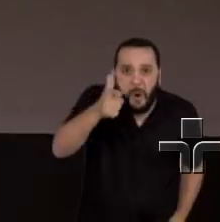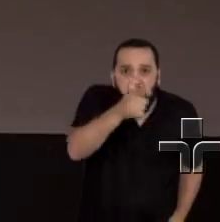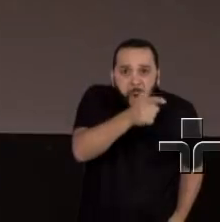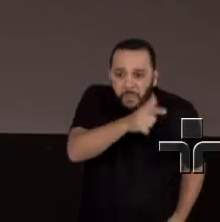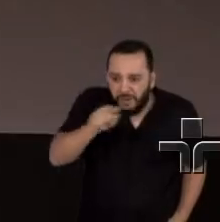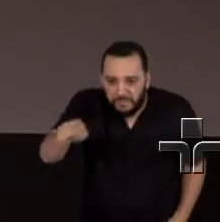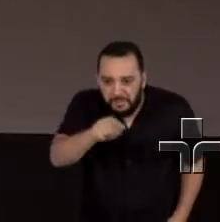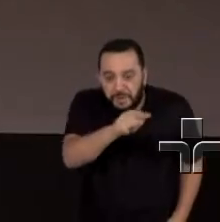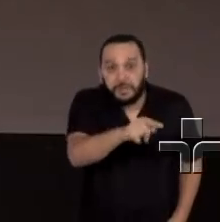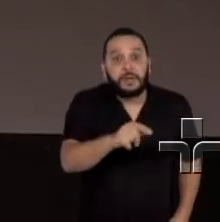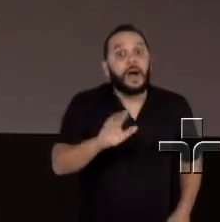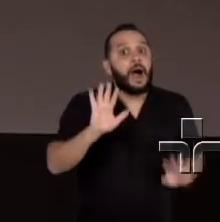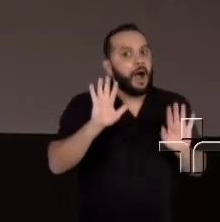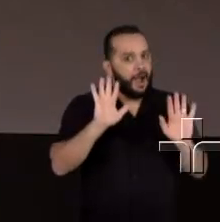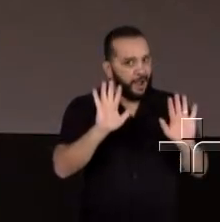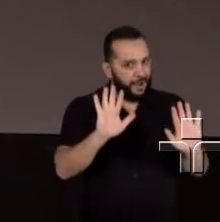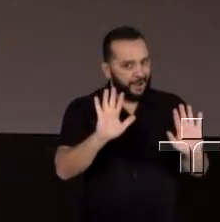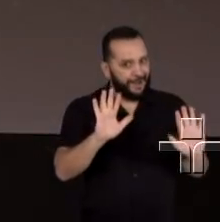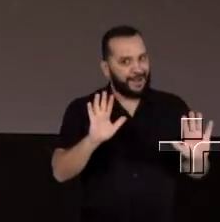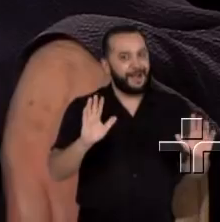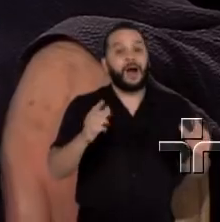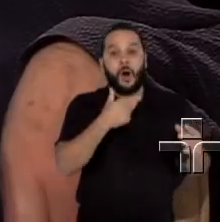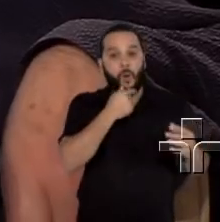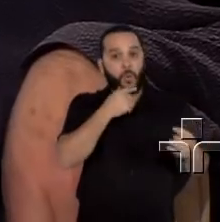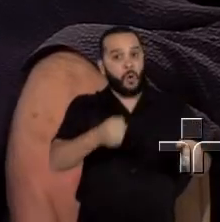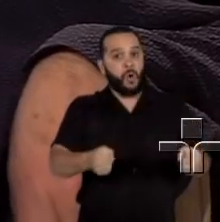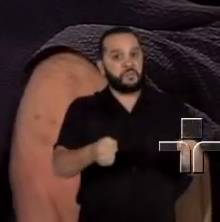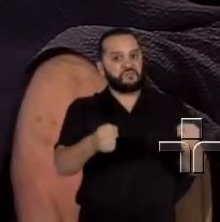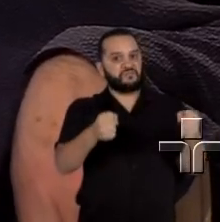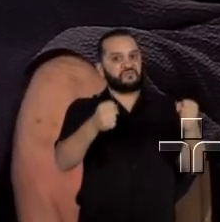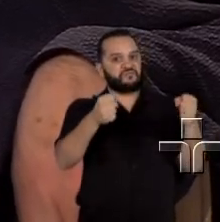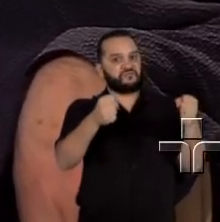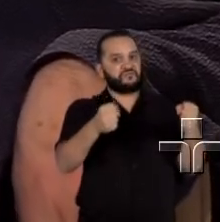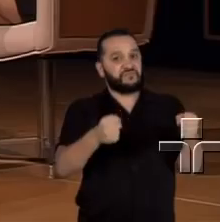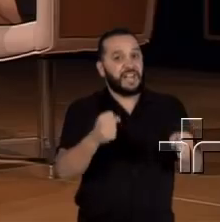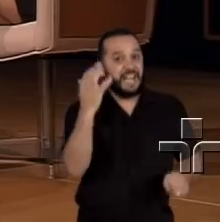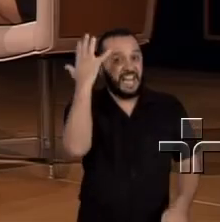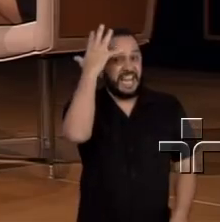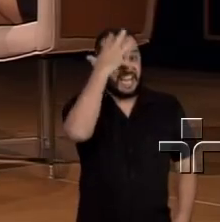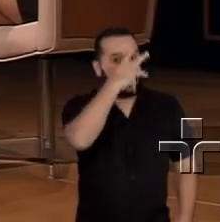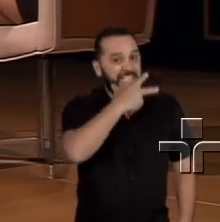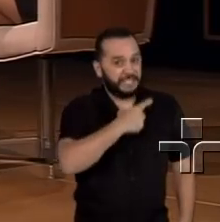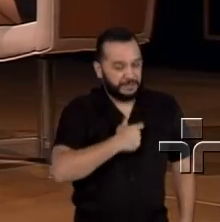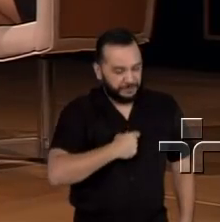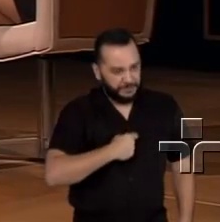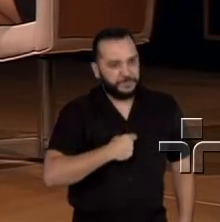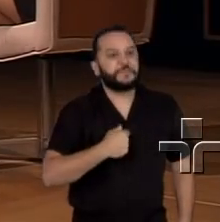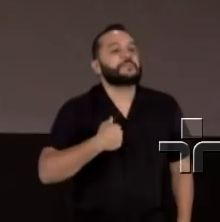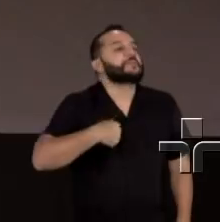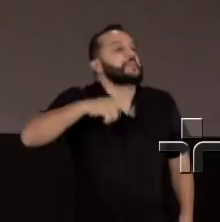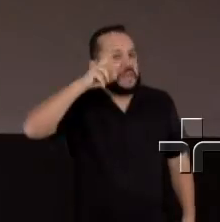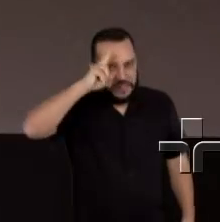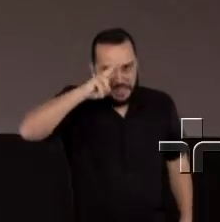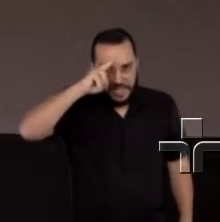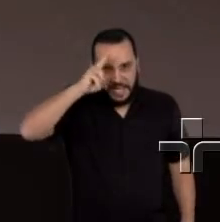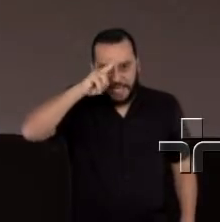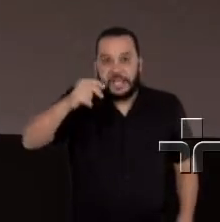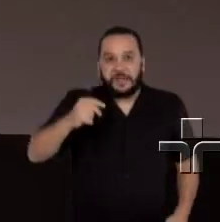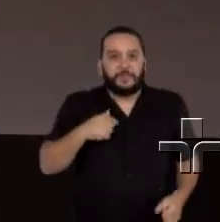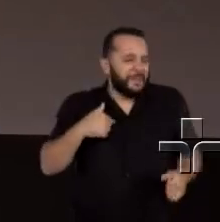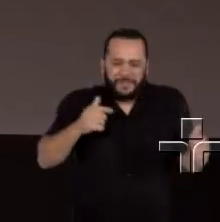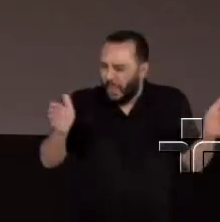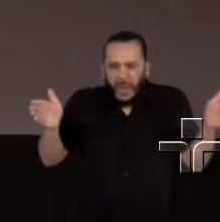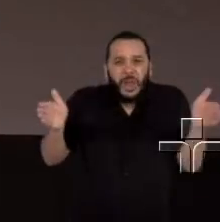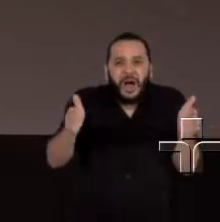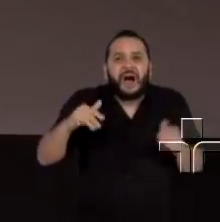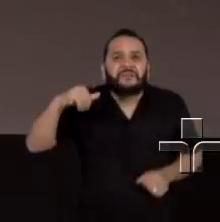tinha um piloto lindo. Isso eu me lembro. Porque eles, a aeromoça era assim, mas era desse tamanho assim,